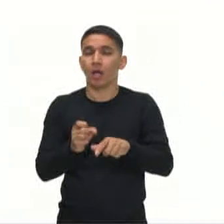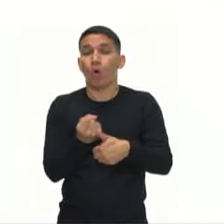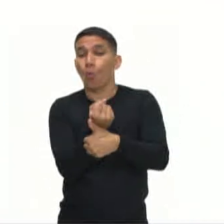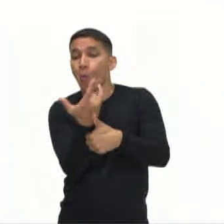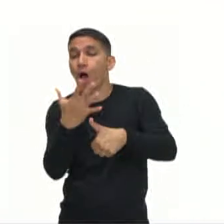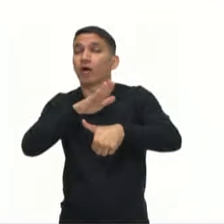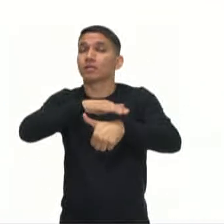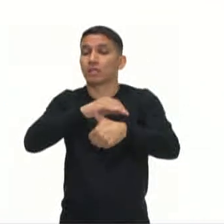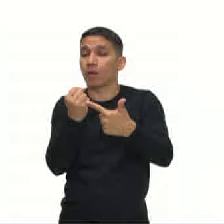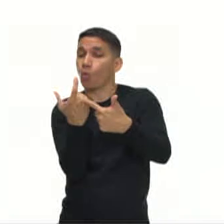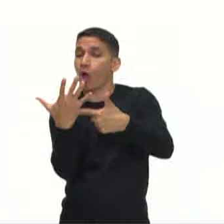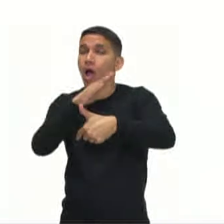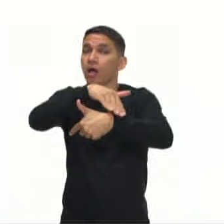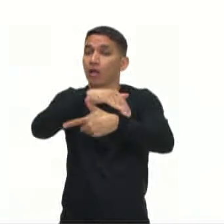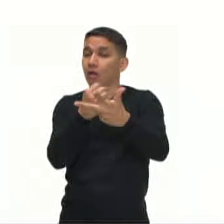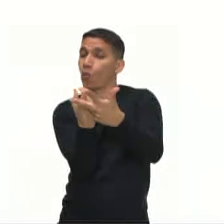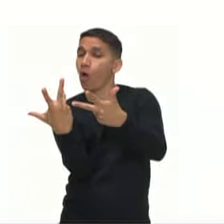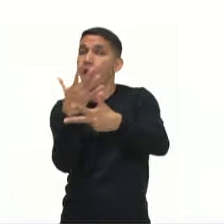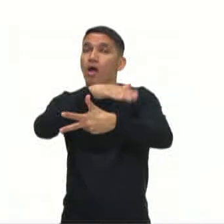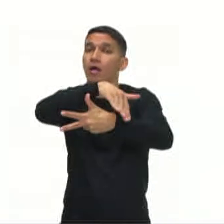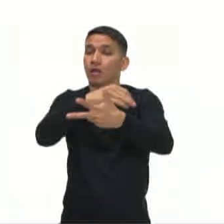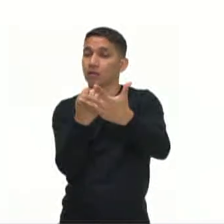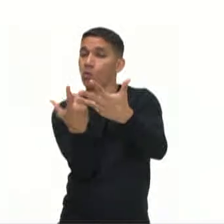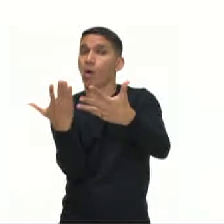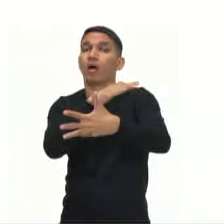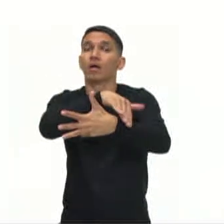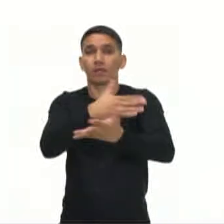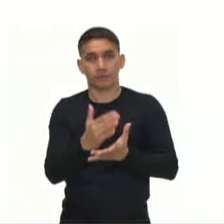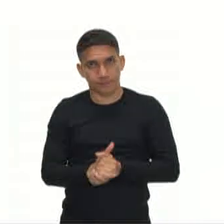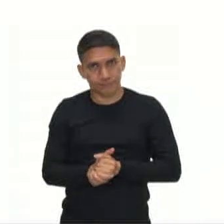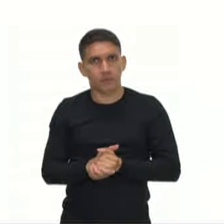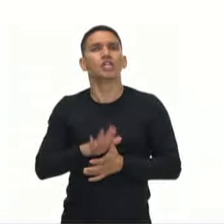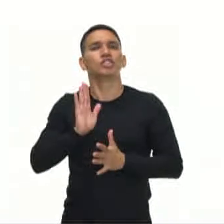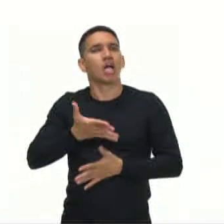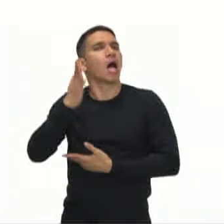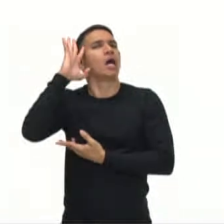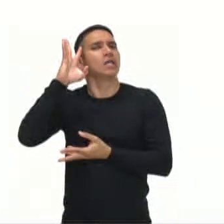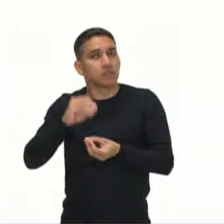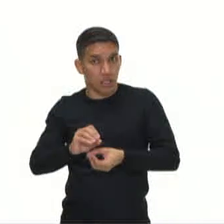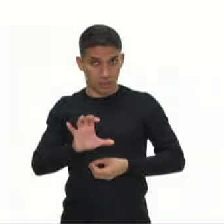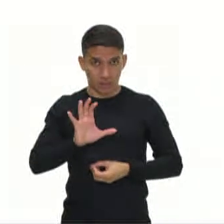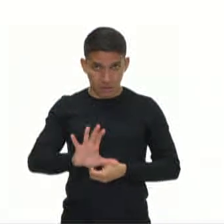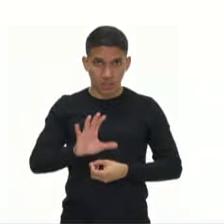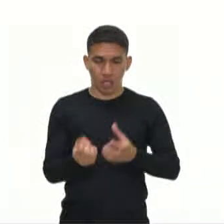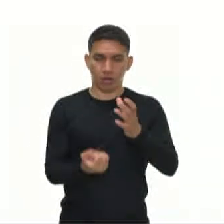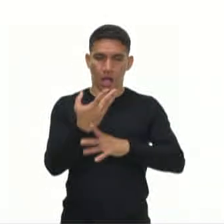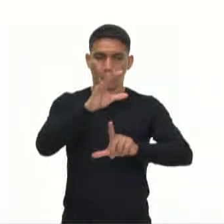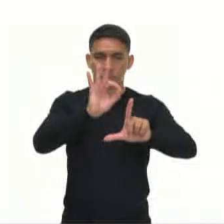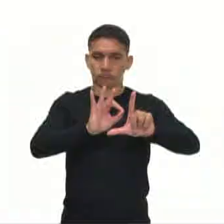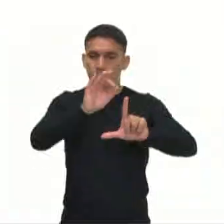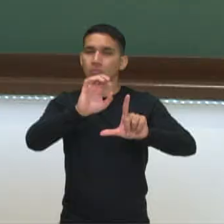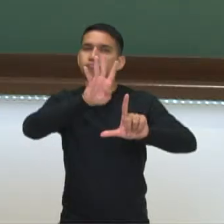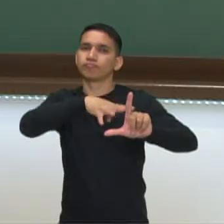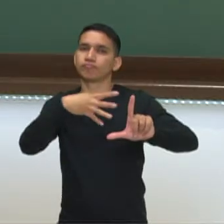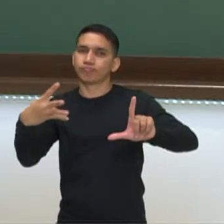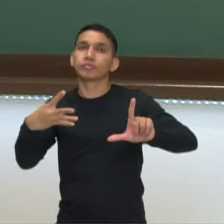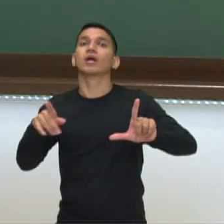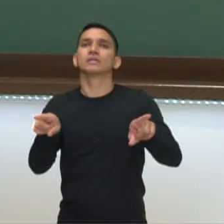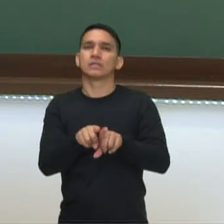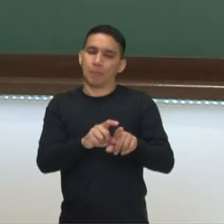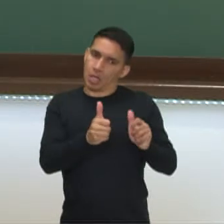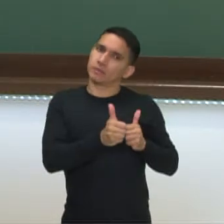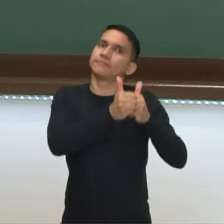cada atividade. De posse dessas informações, organizar uma agenda, um cronograma de estudos e ter a disciplina